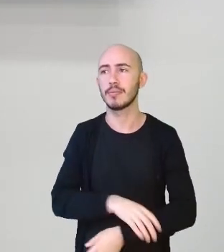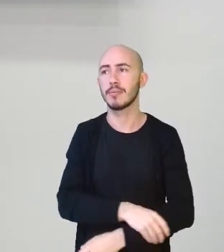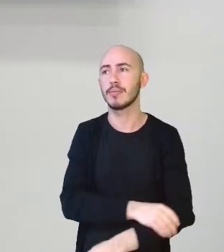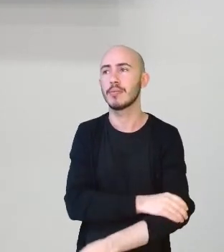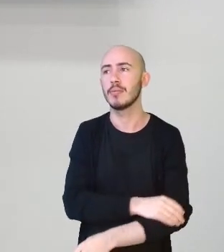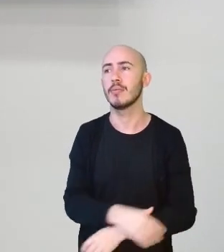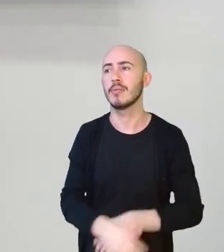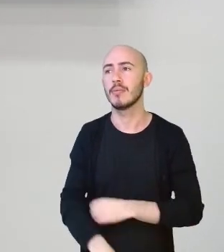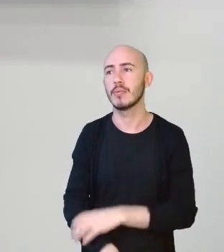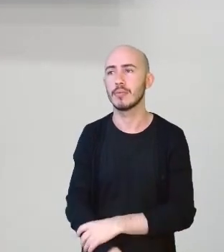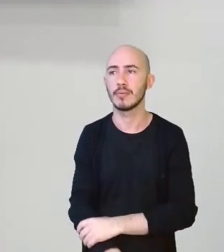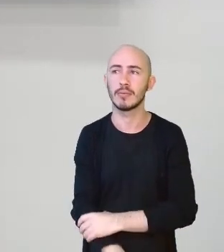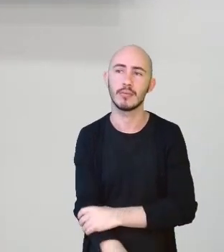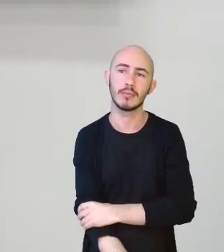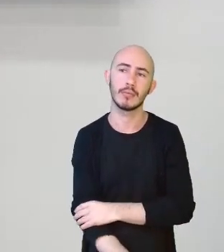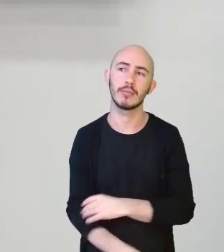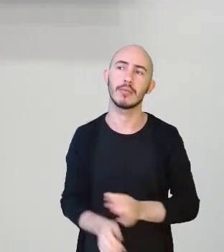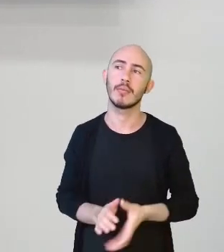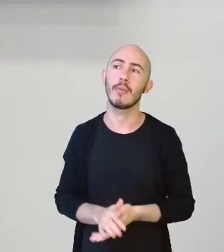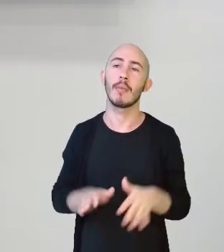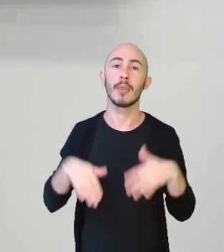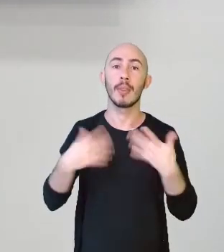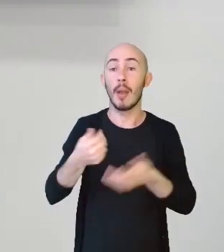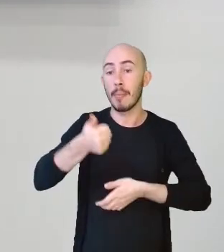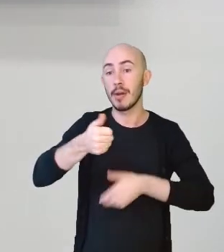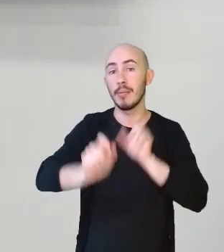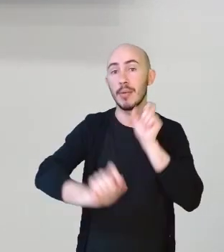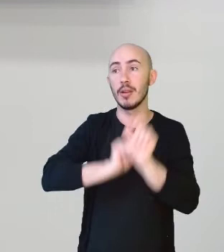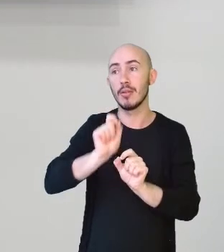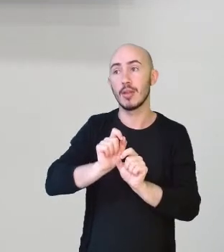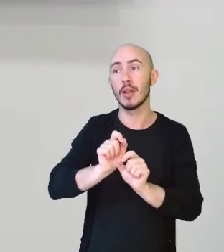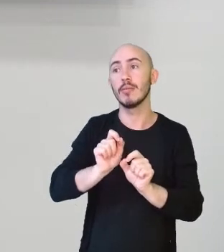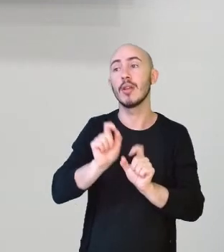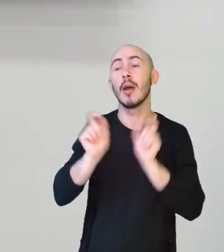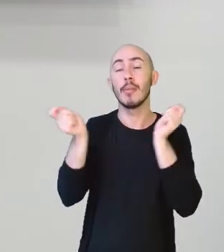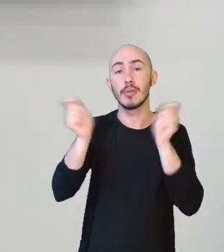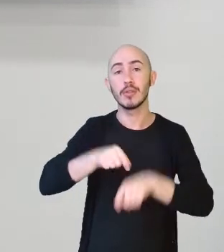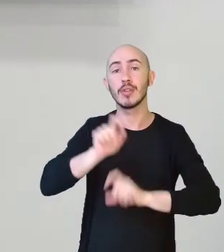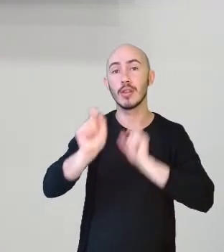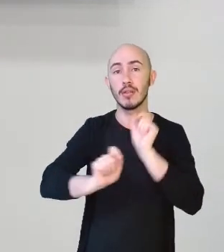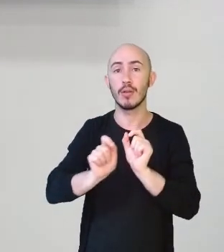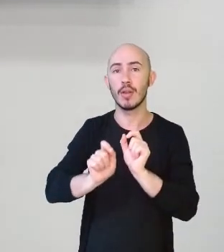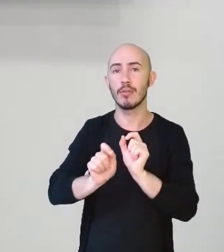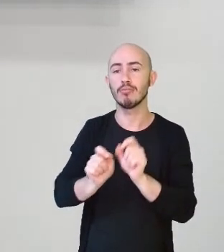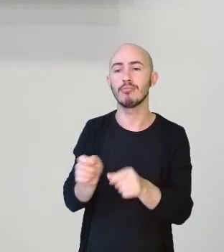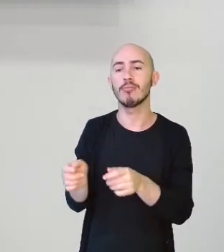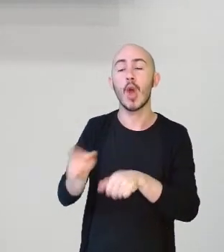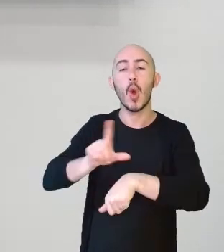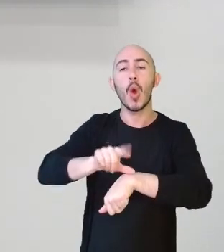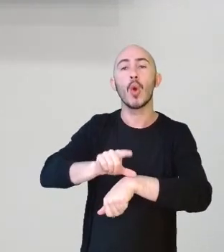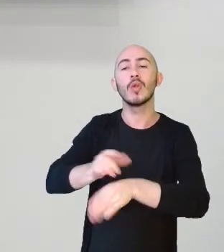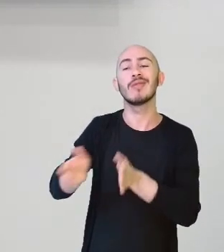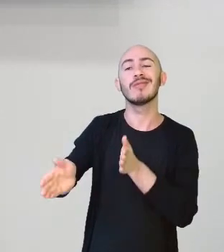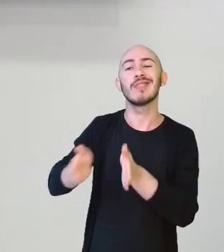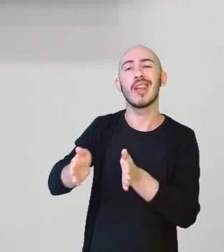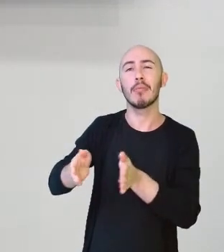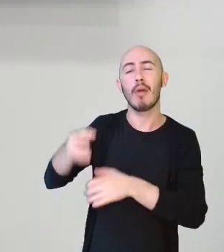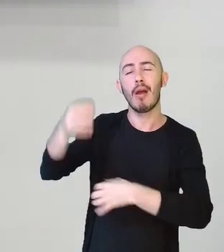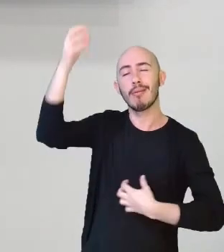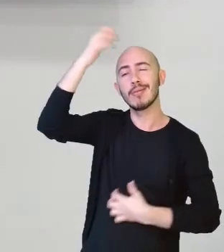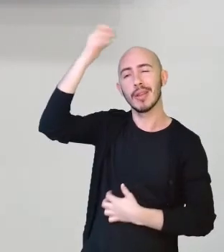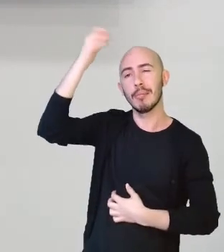Nós podemos, primeira coisa, cronometrar o banho. Eu falei logo há um pouquinho de tempo que tomar banho é muito